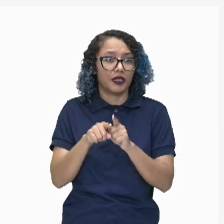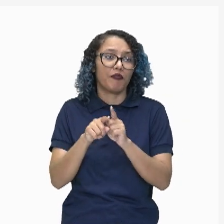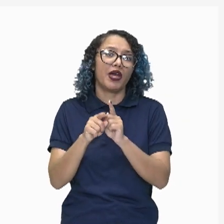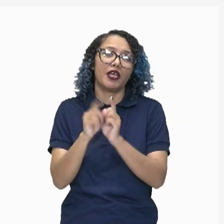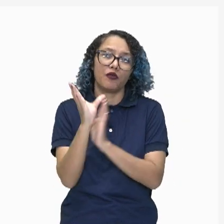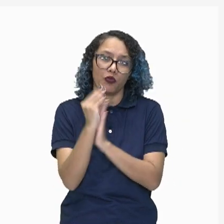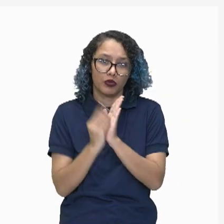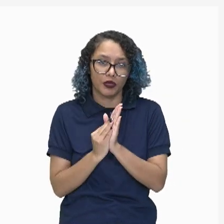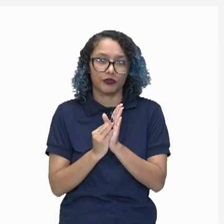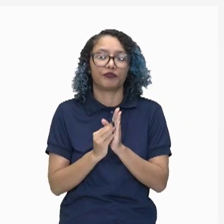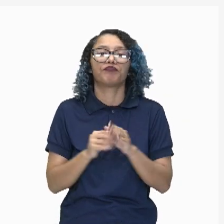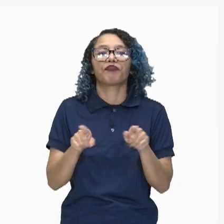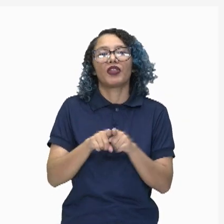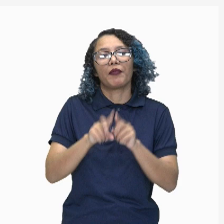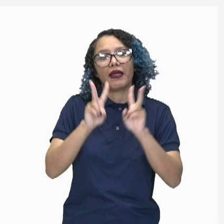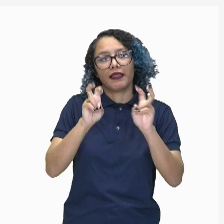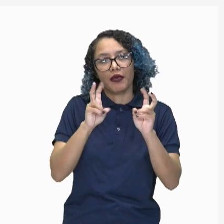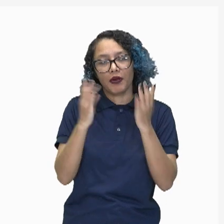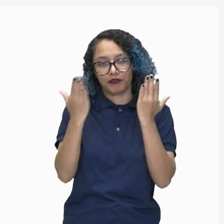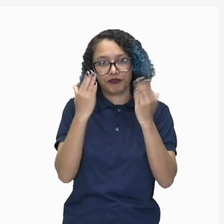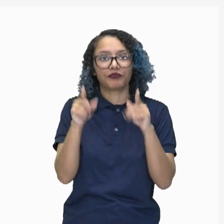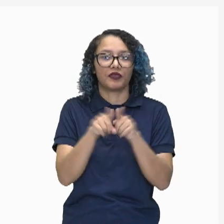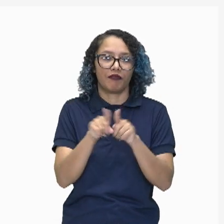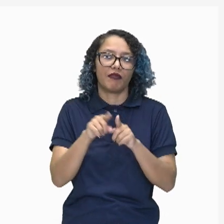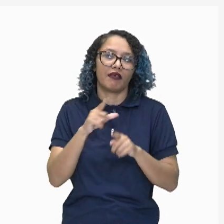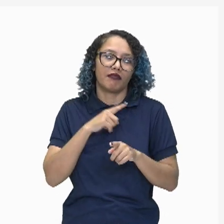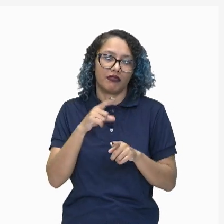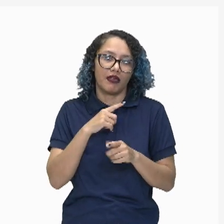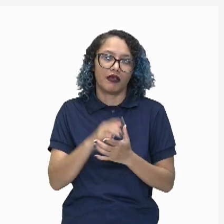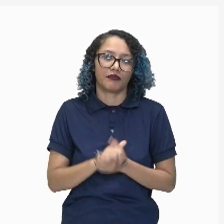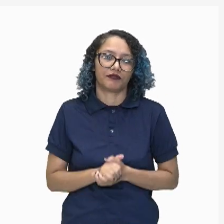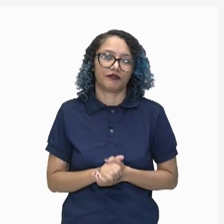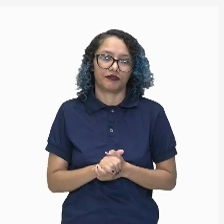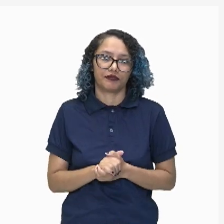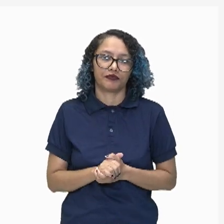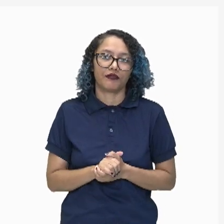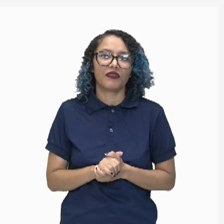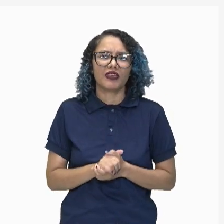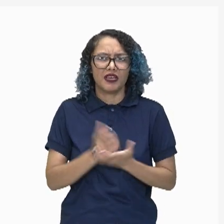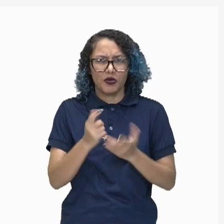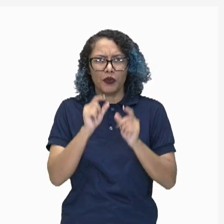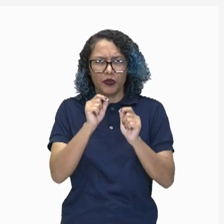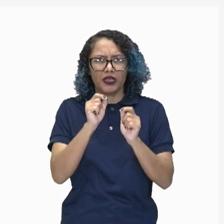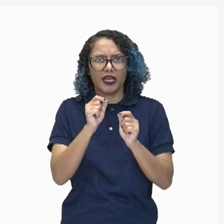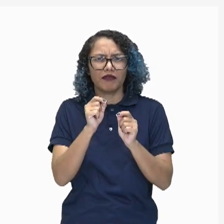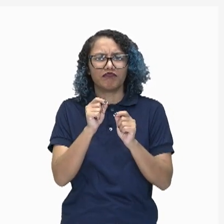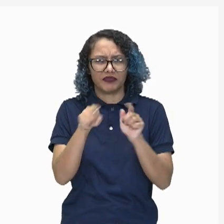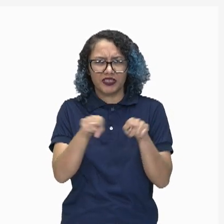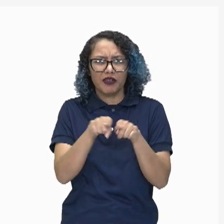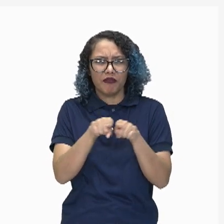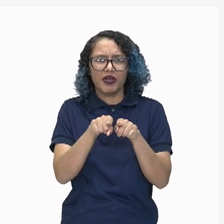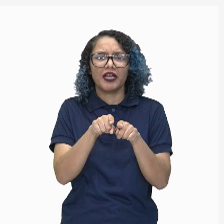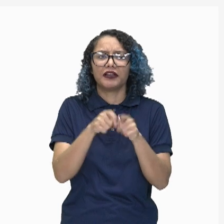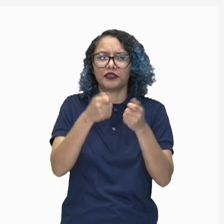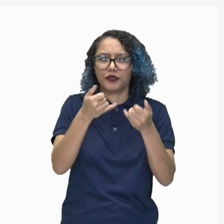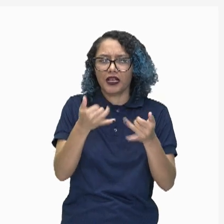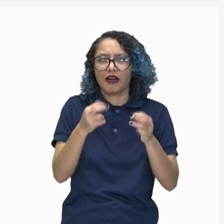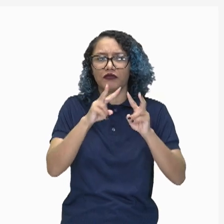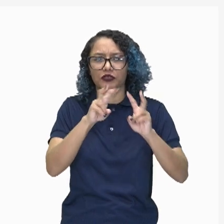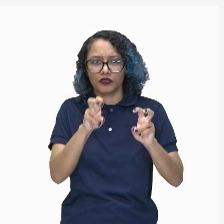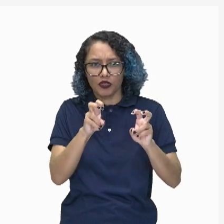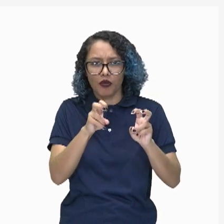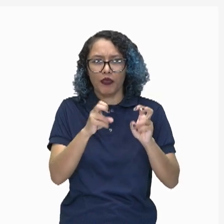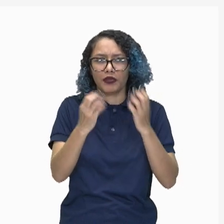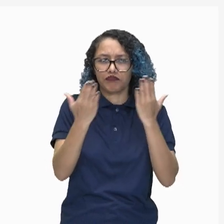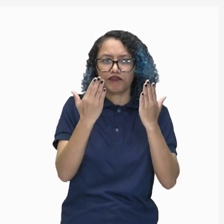abordagem psicológica. Muitos autores dessa geração mergulharam na psicologia dos personagens, explorando seus conflitos internos, medos e desejos.